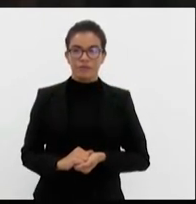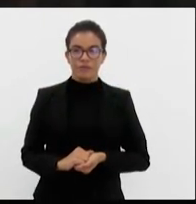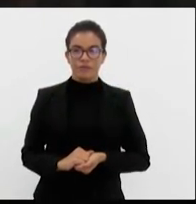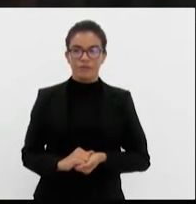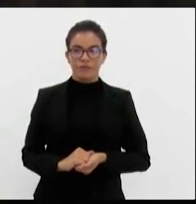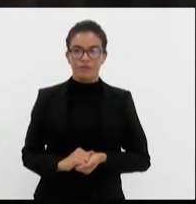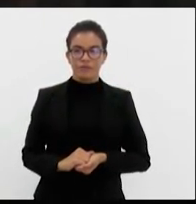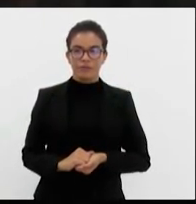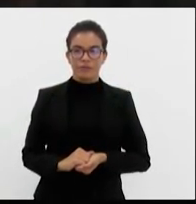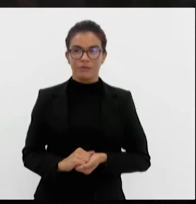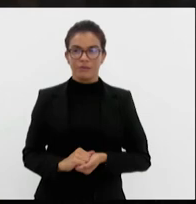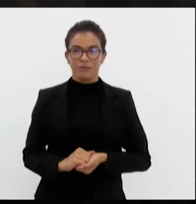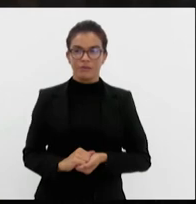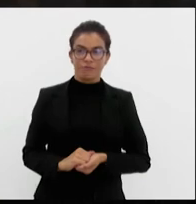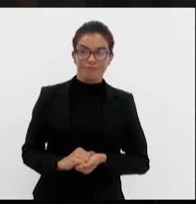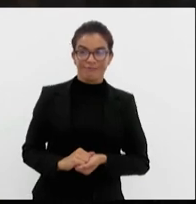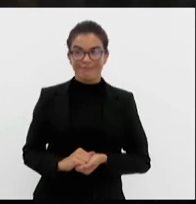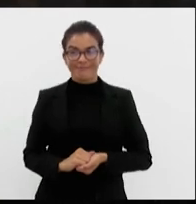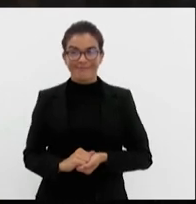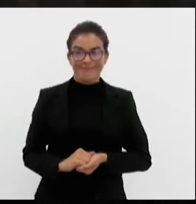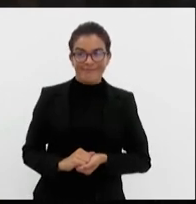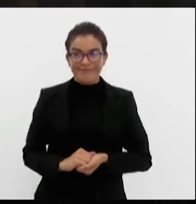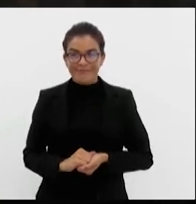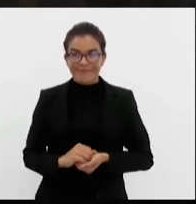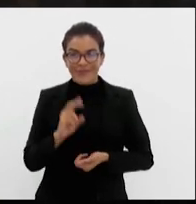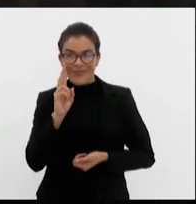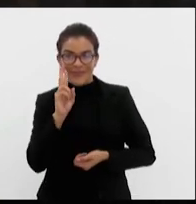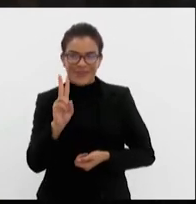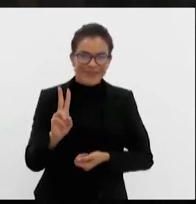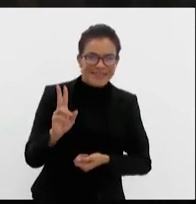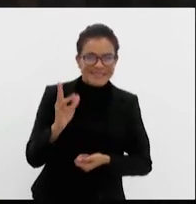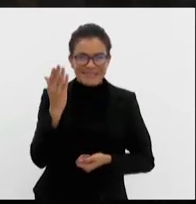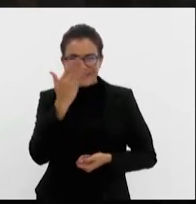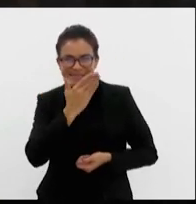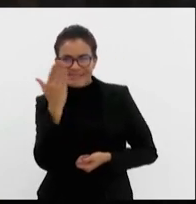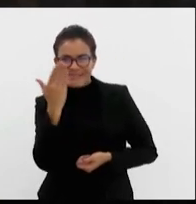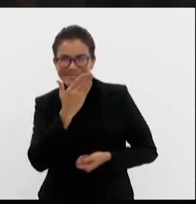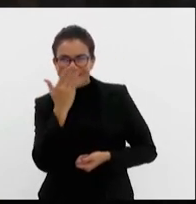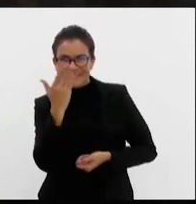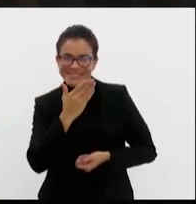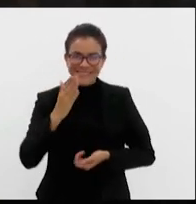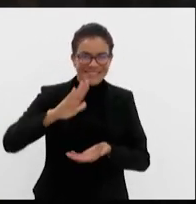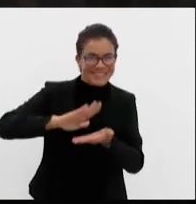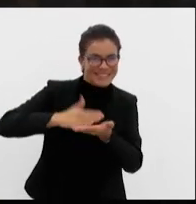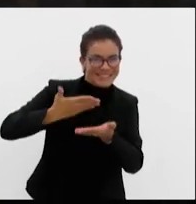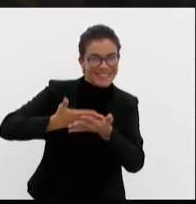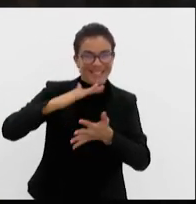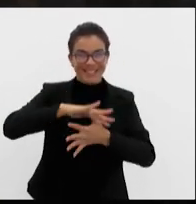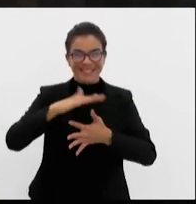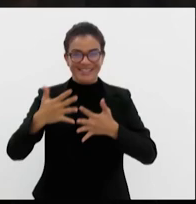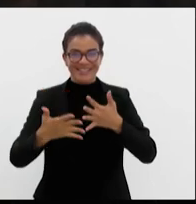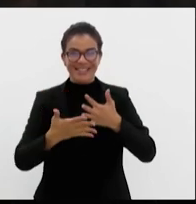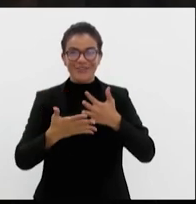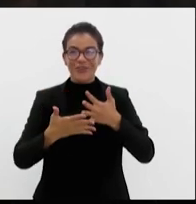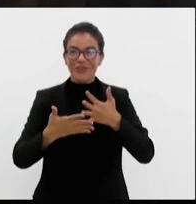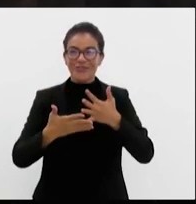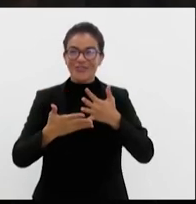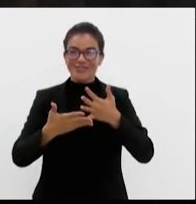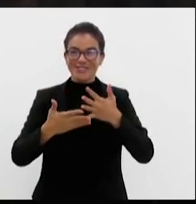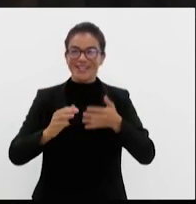senhor... Eu tô vendo aqui de mal, mas intérprete da linguagem de Libras,